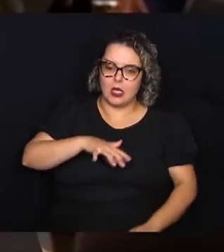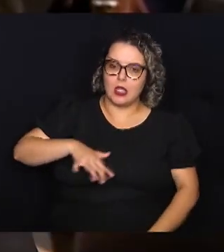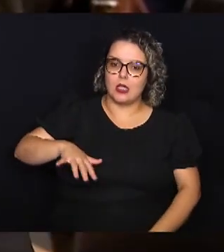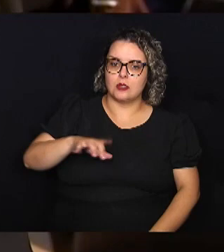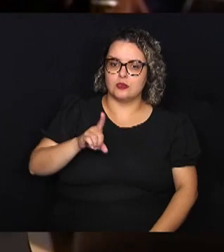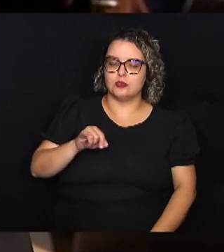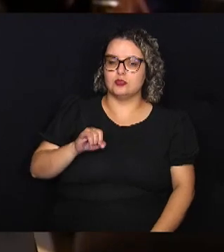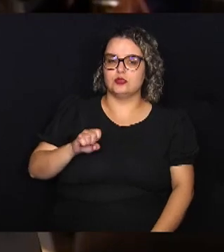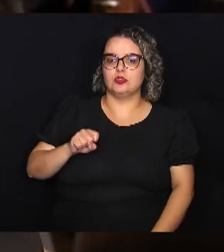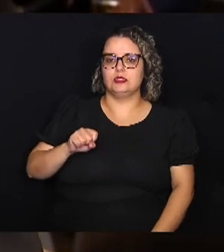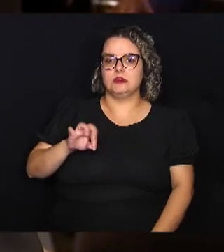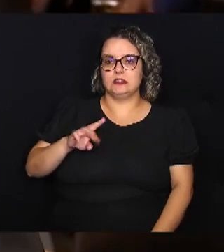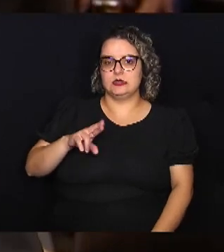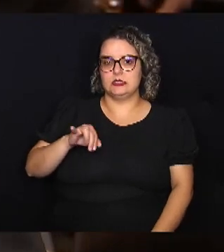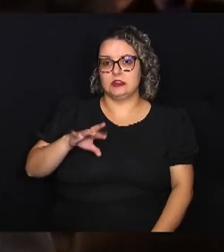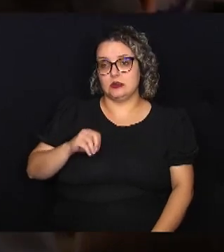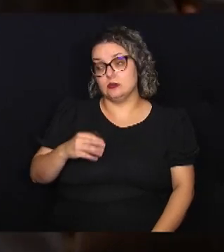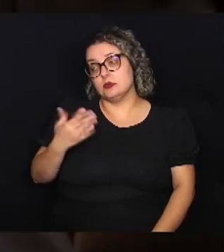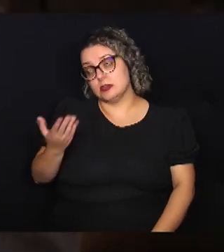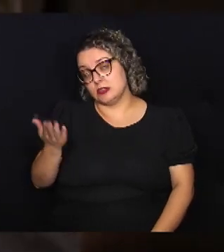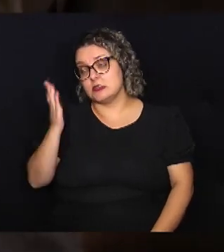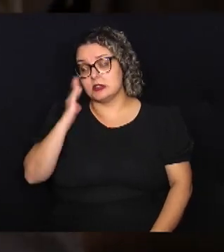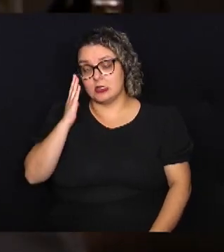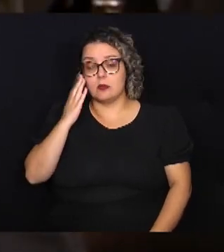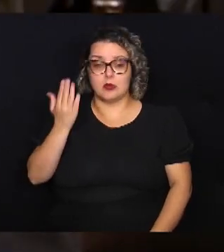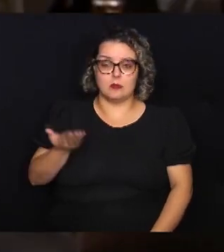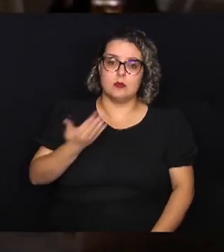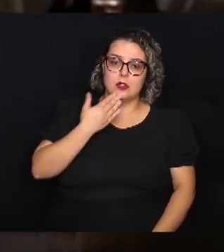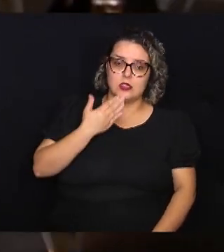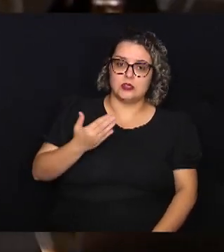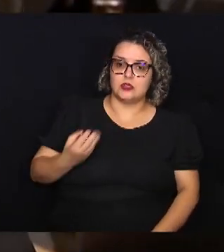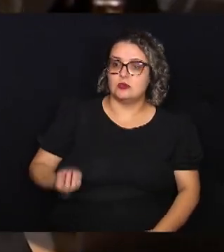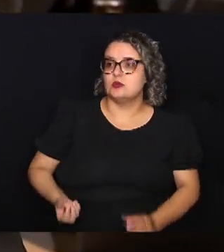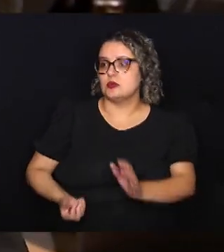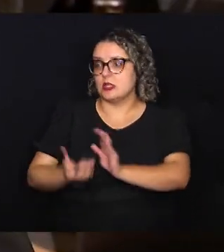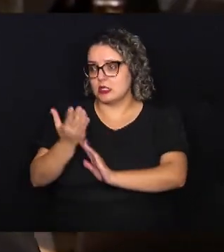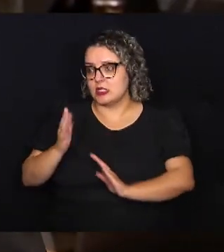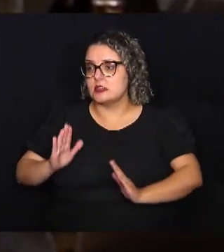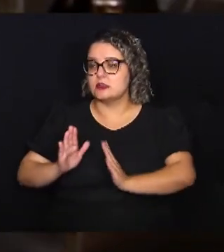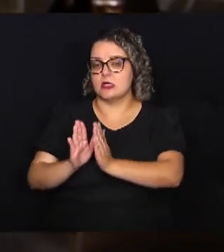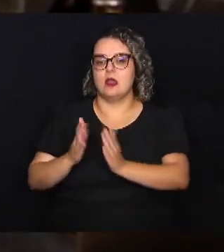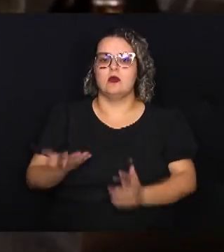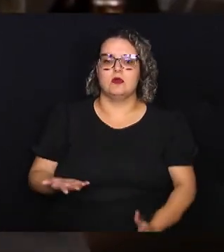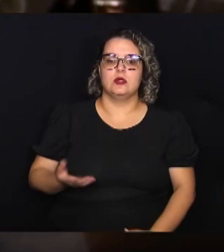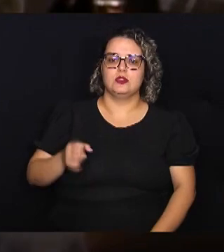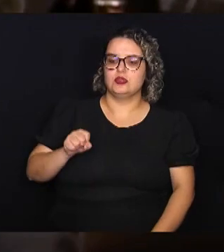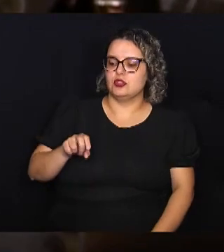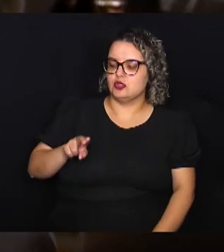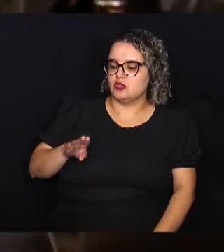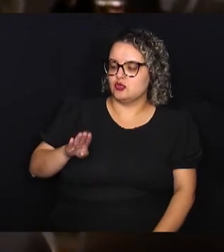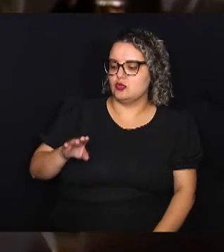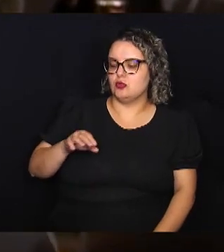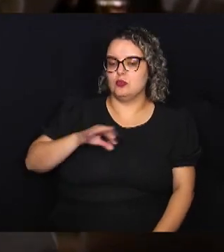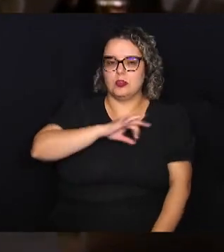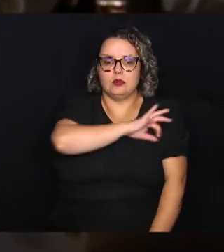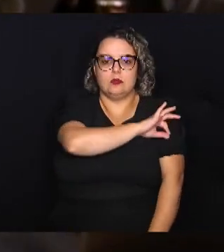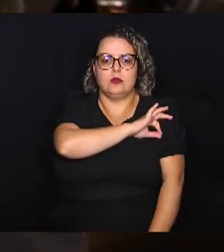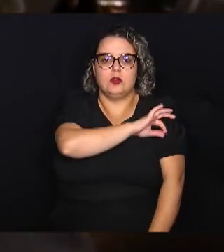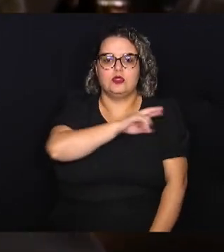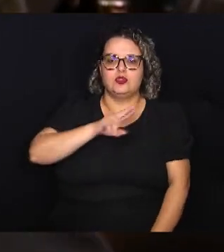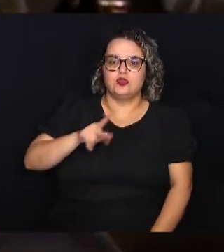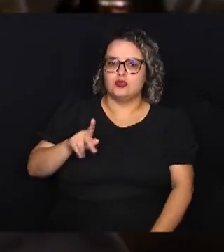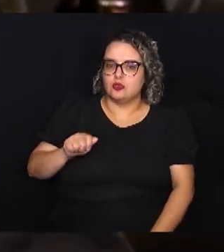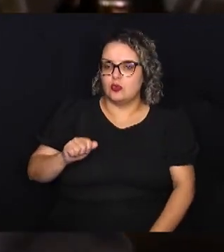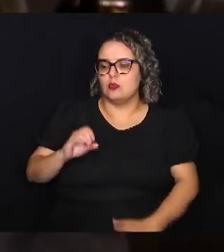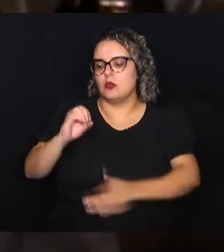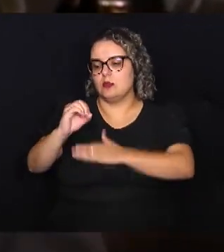E sabendo disso, nós pedimos a criação desta frente para a criação de subprefeitura, de uma UPA 24